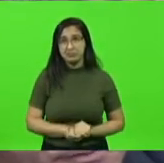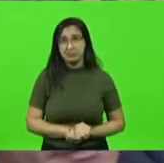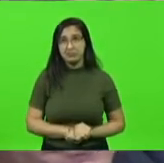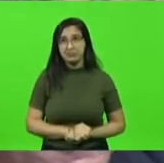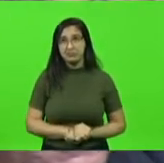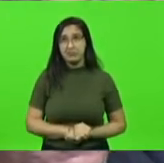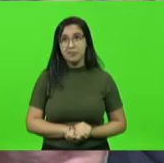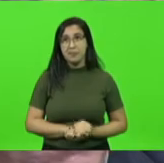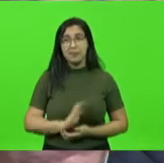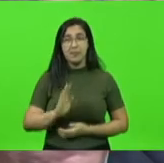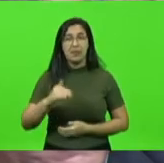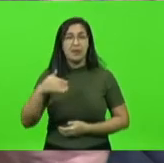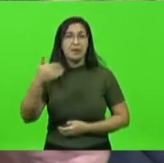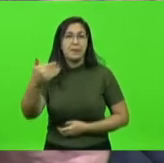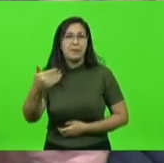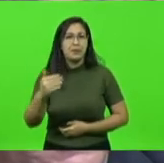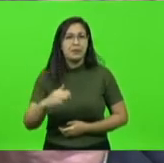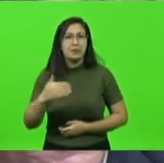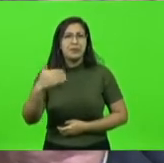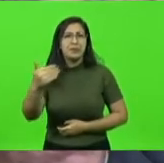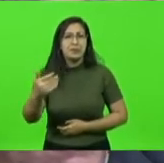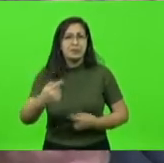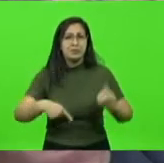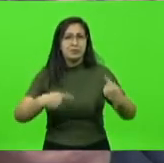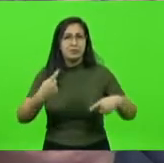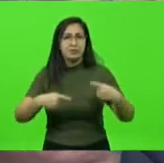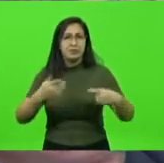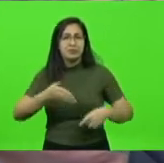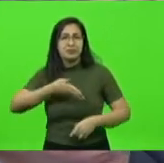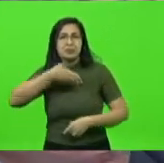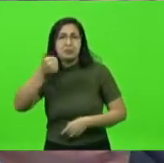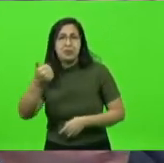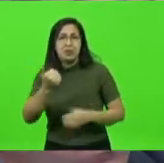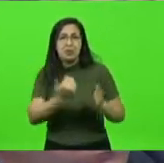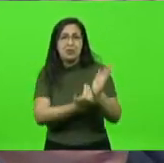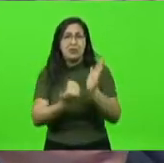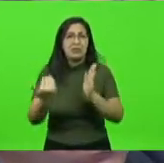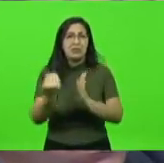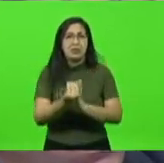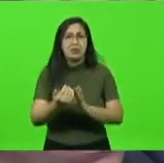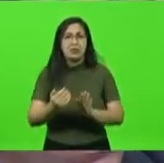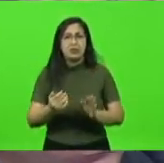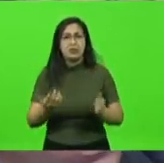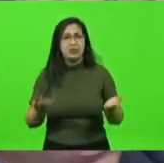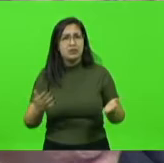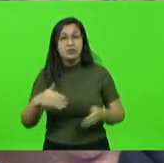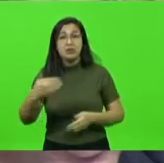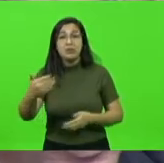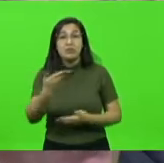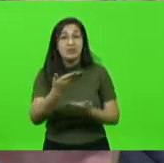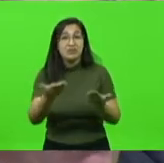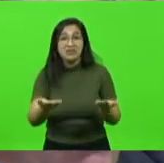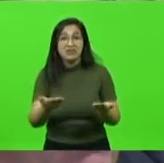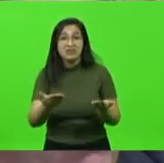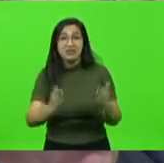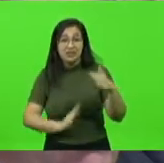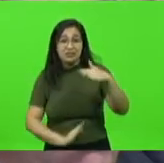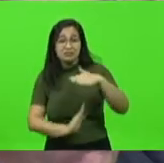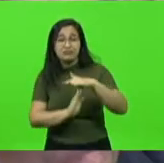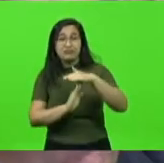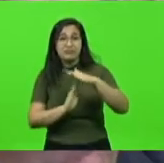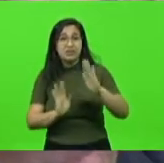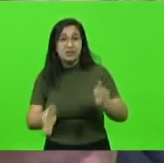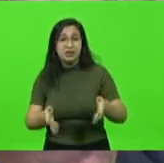que mais tarde nós vamos discutir melhores aumentos, mais tarde o oficial já chegou no teto, o que, que vai ser a